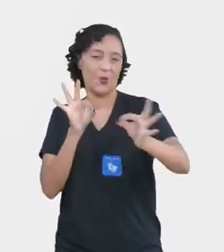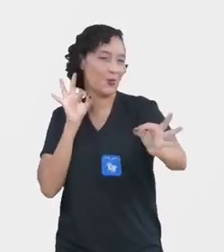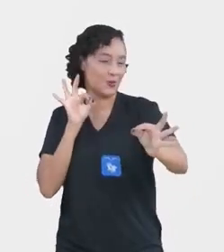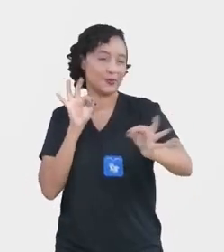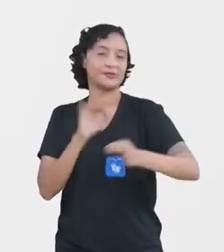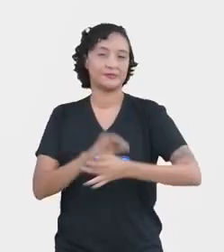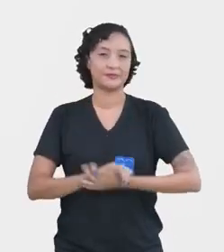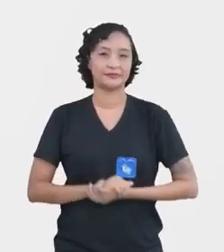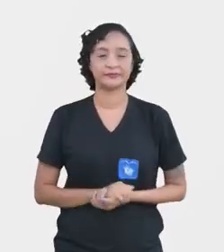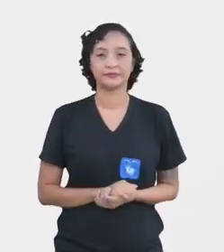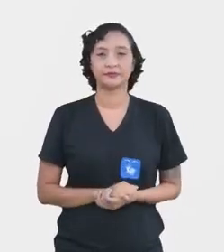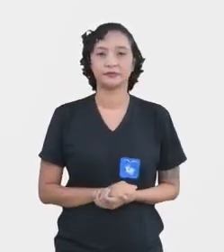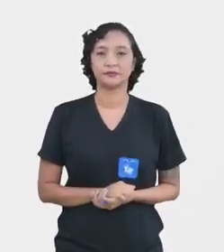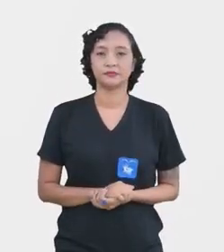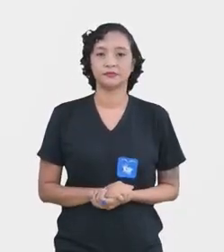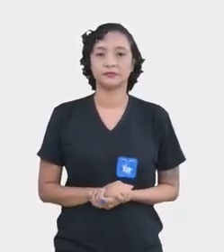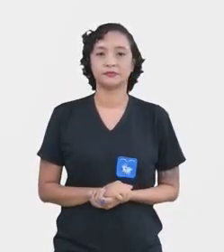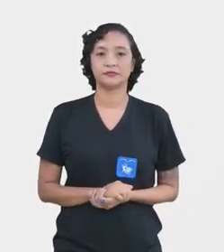fase.